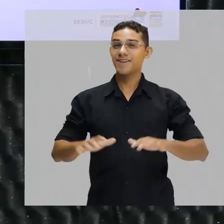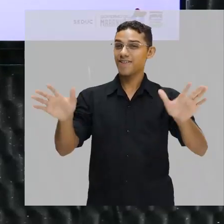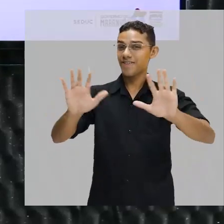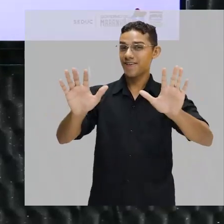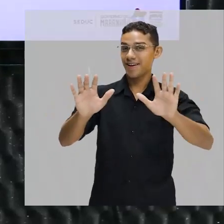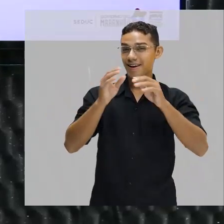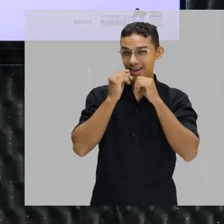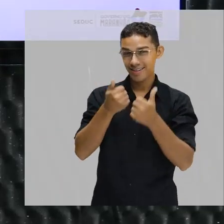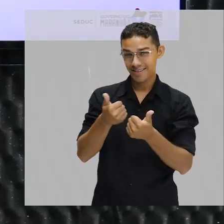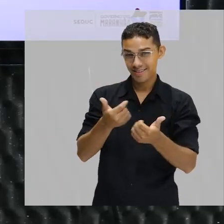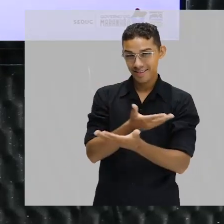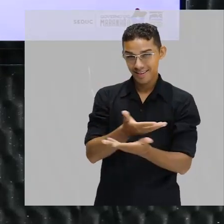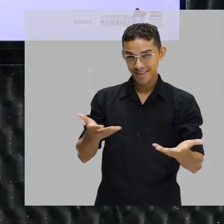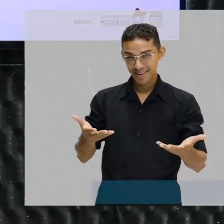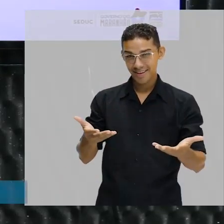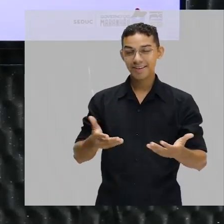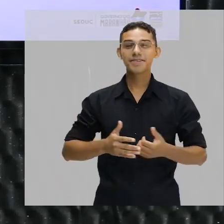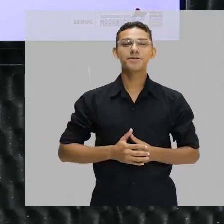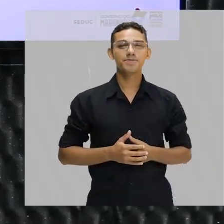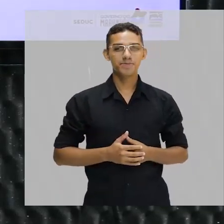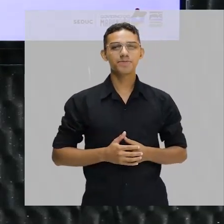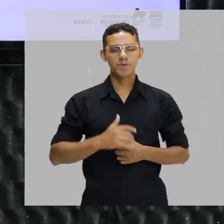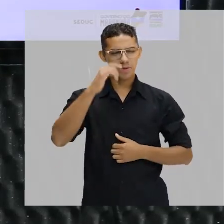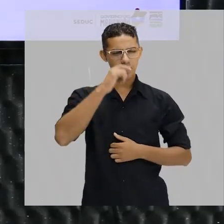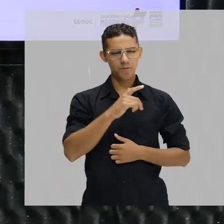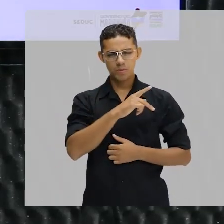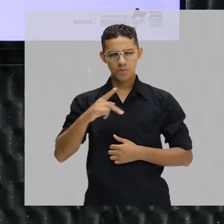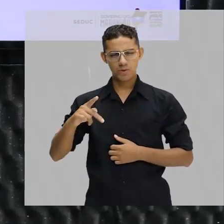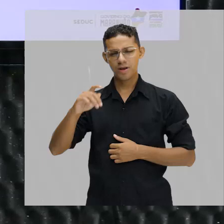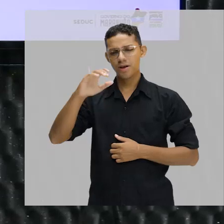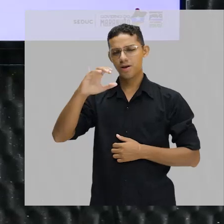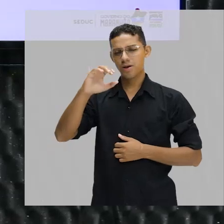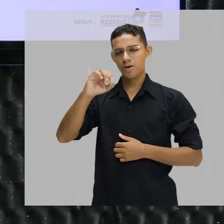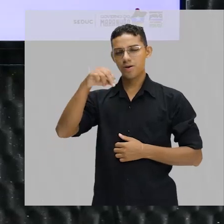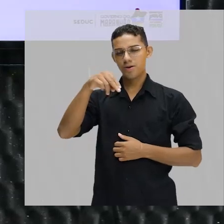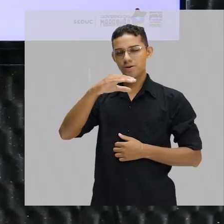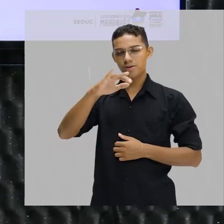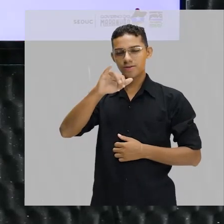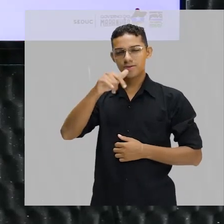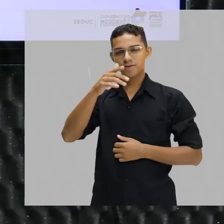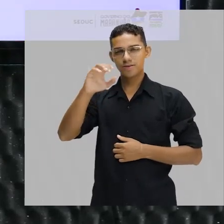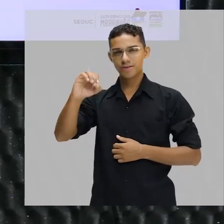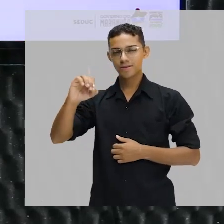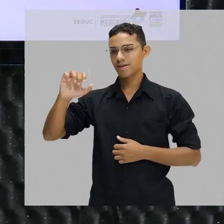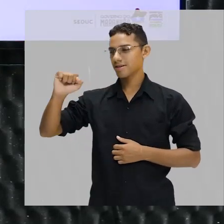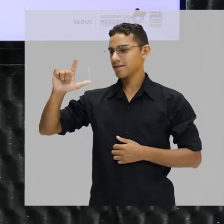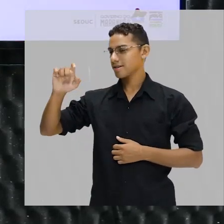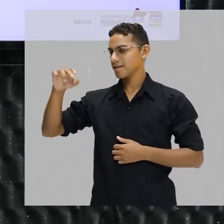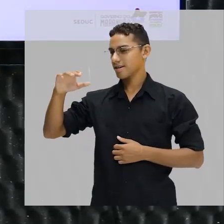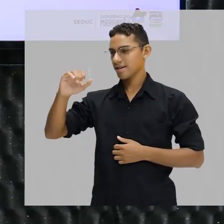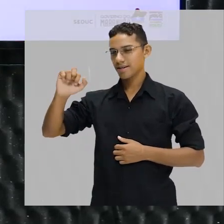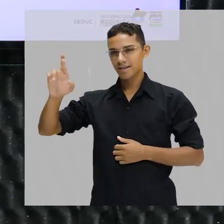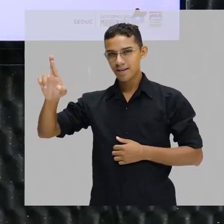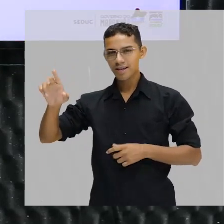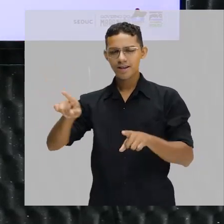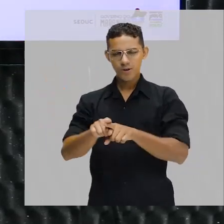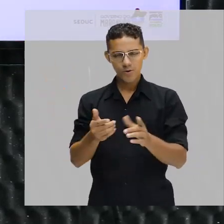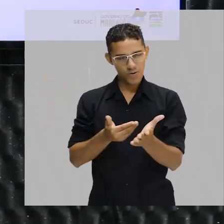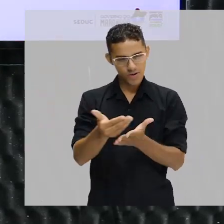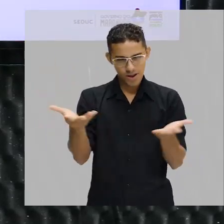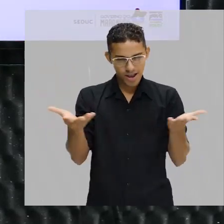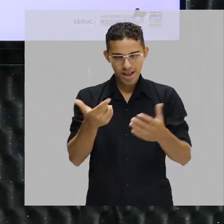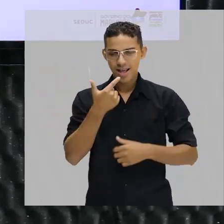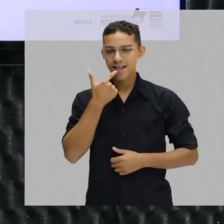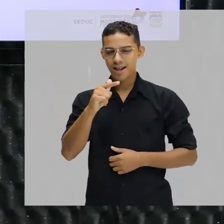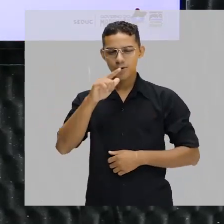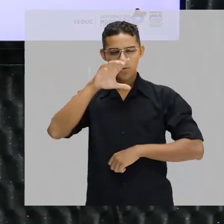Olá, pessoal! Tudo bem com vocês? Sou professora Conceição Alencar e começa agora a sua aula de língua portuguesa. Se liga